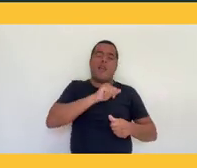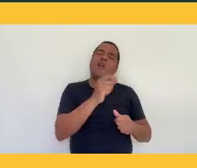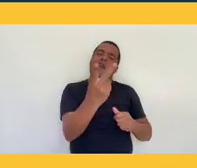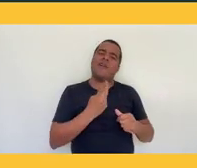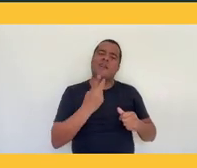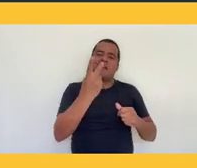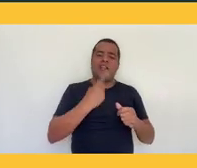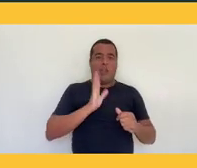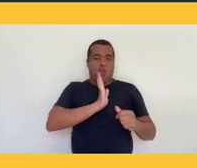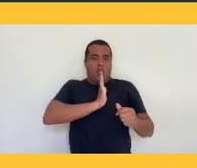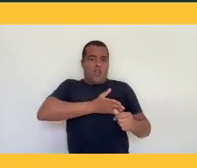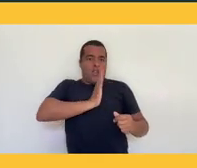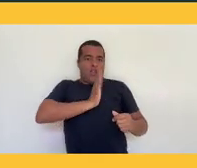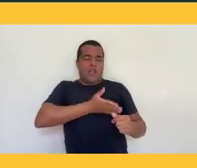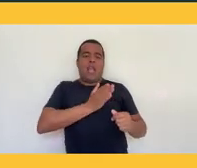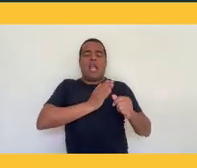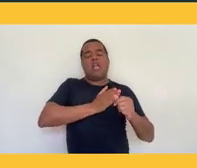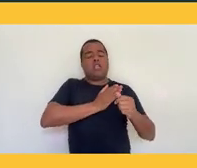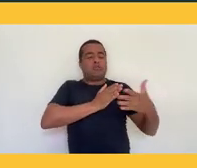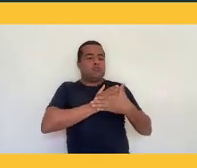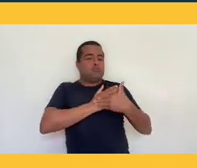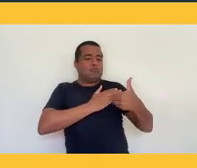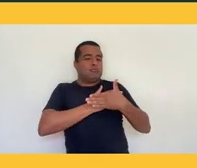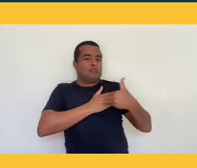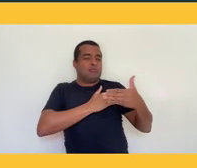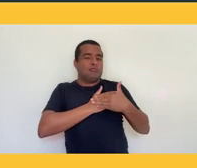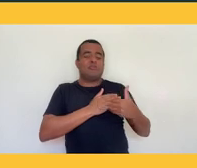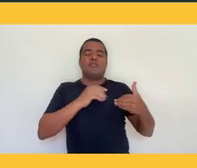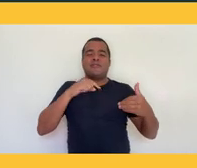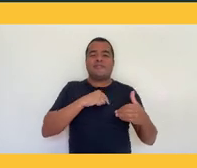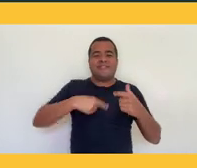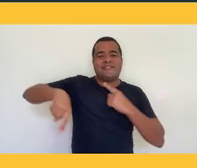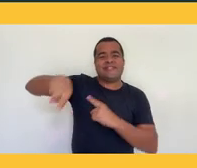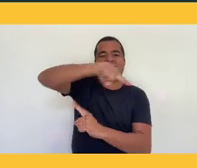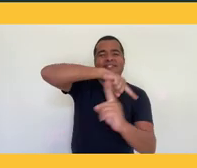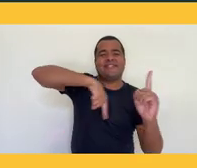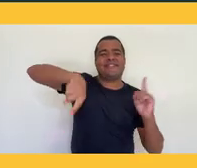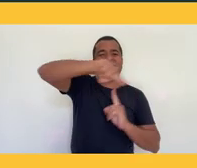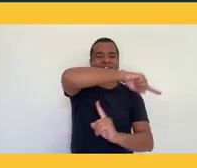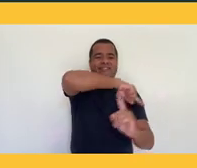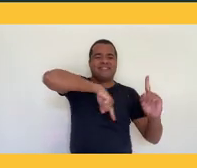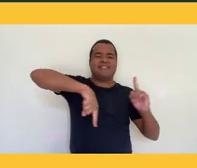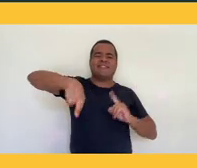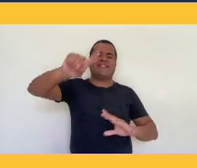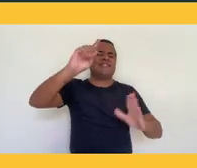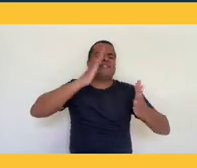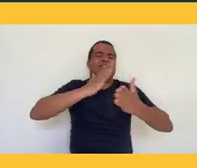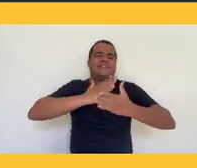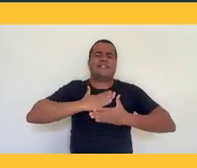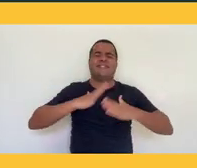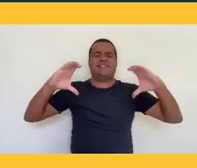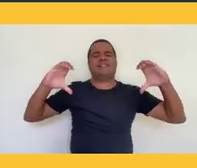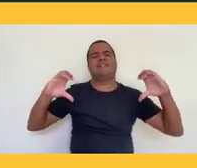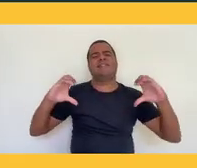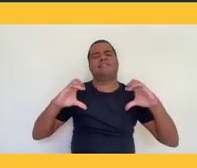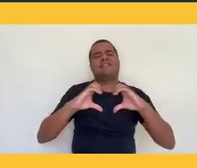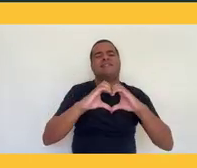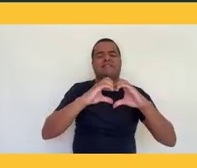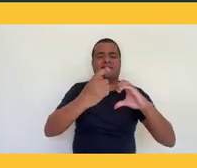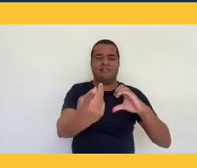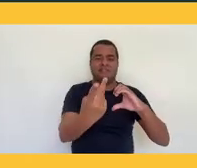Coração não é tão simples quanto pensa. Nele cabe o que não cabe na dispensa. Cabe o